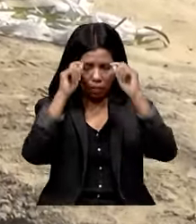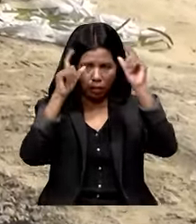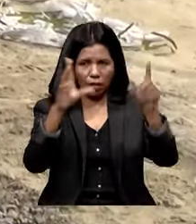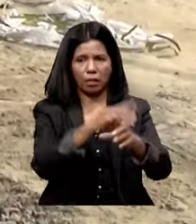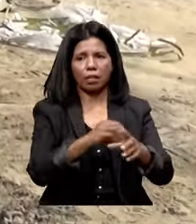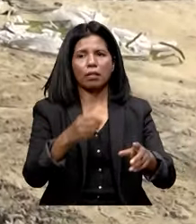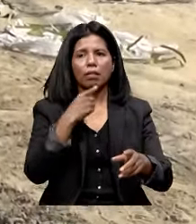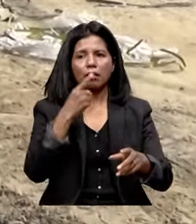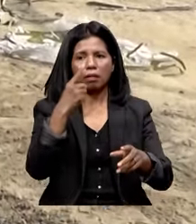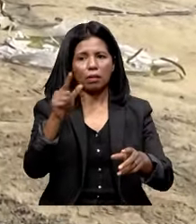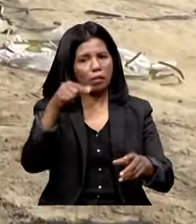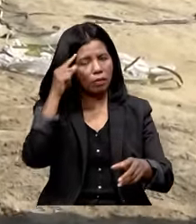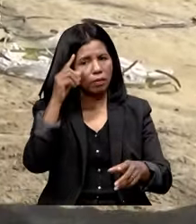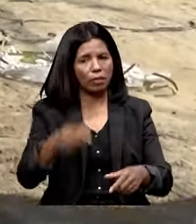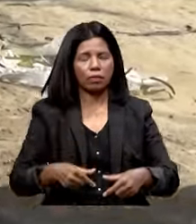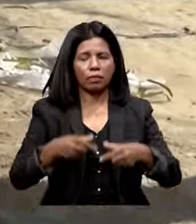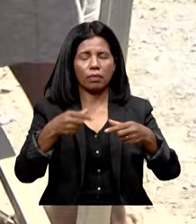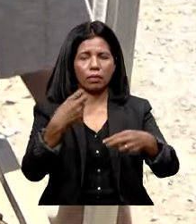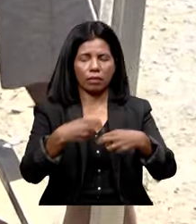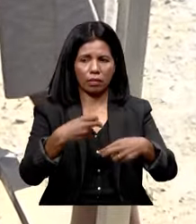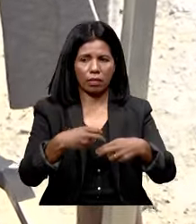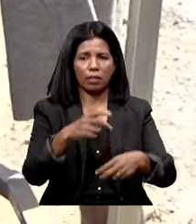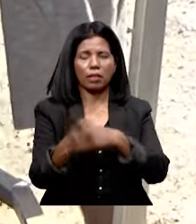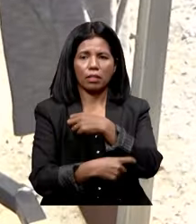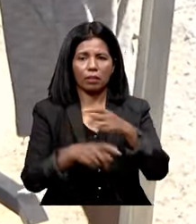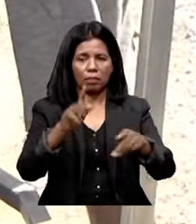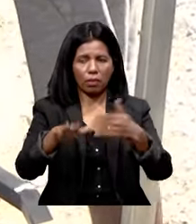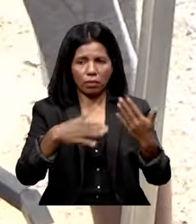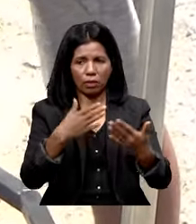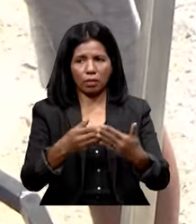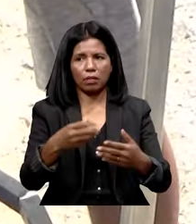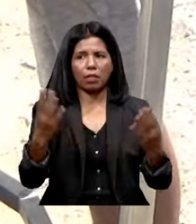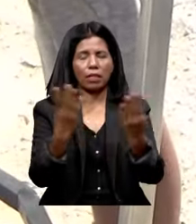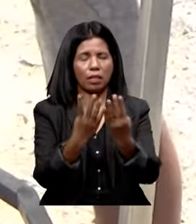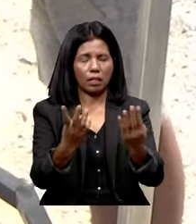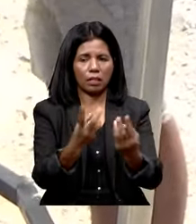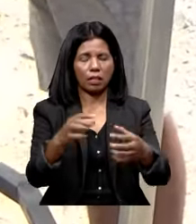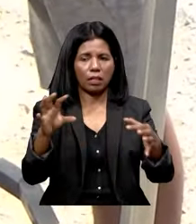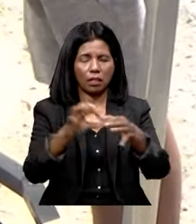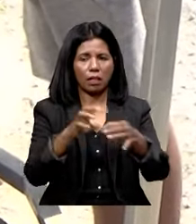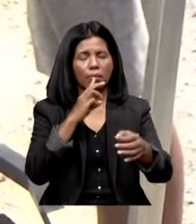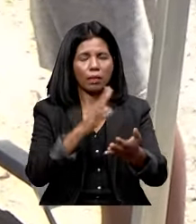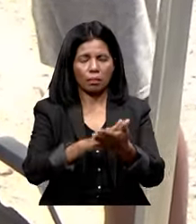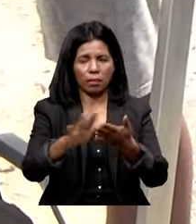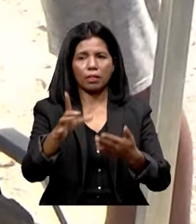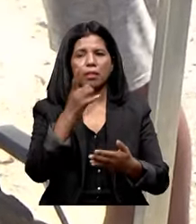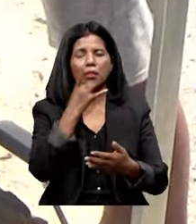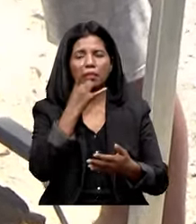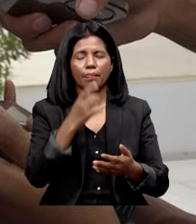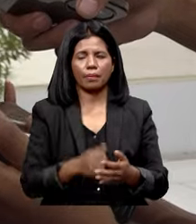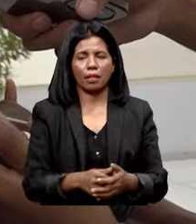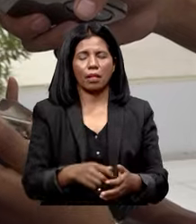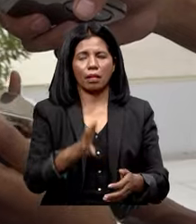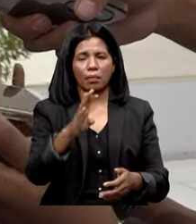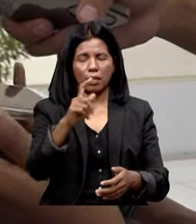nos esclarece governo se for sanção para a comunidade neve maca durante né a ligação ilegalmente para bemos na eletricidade. Neve tela aplica